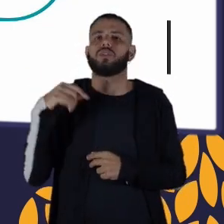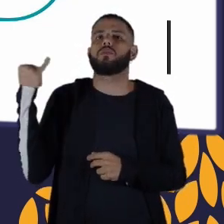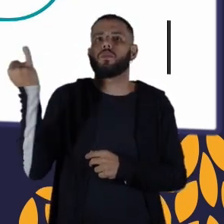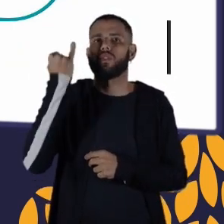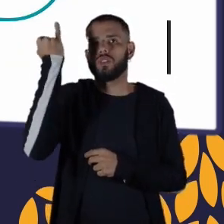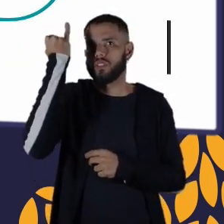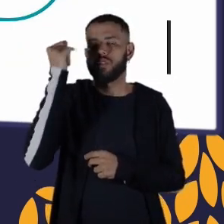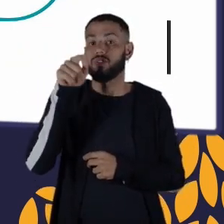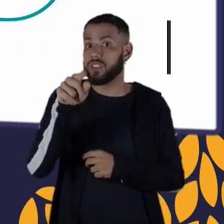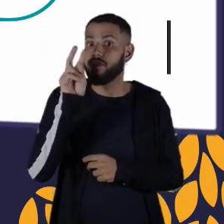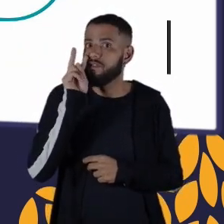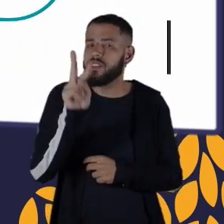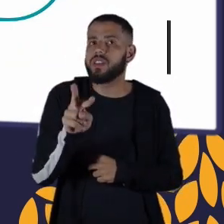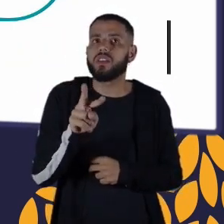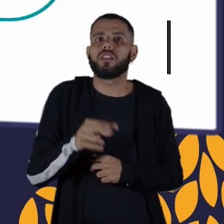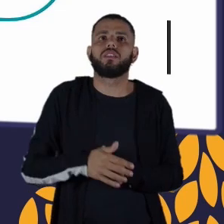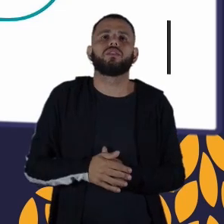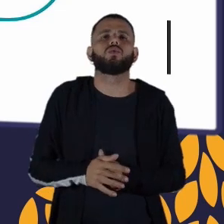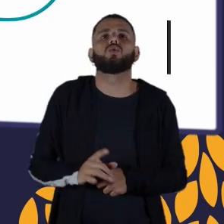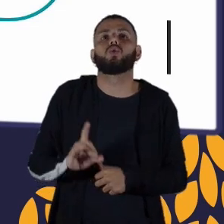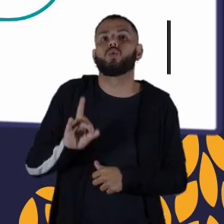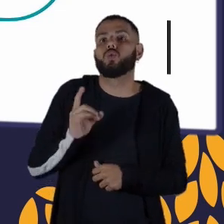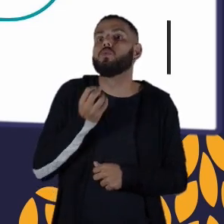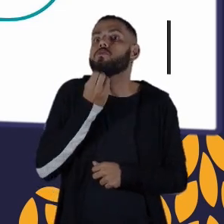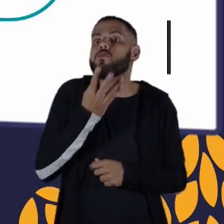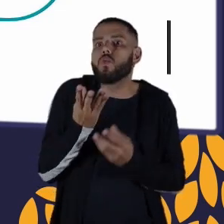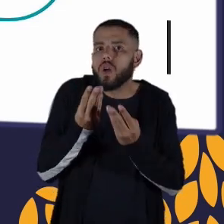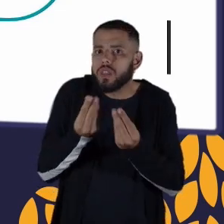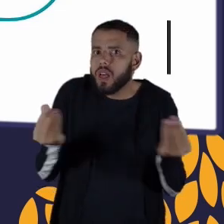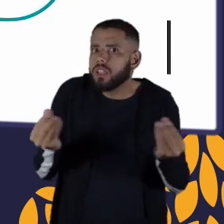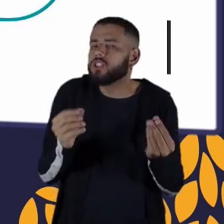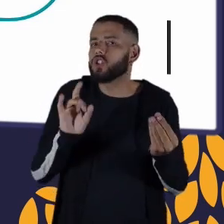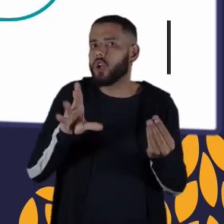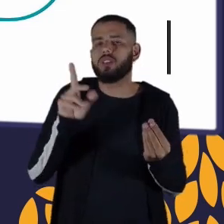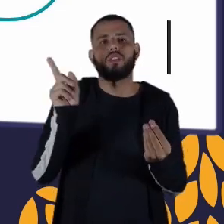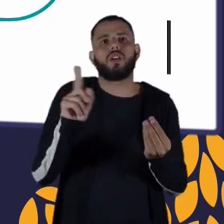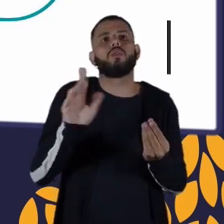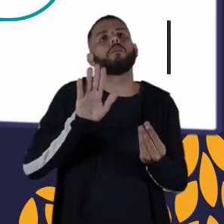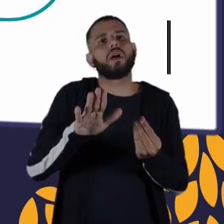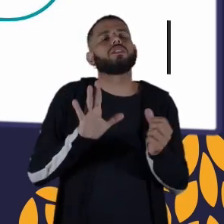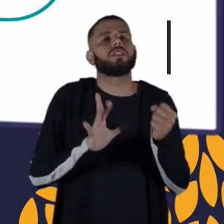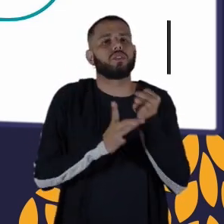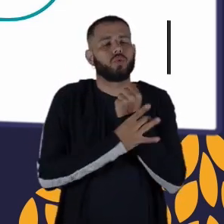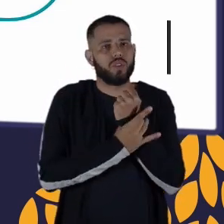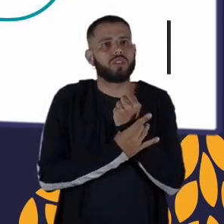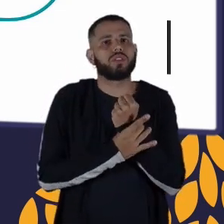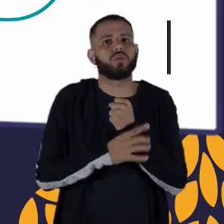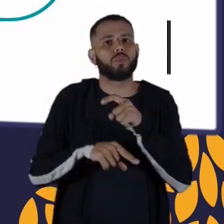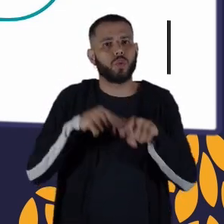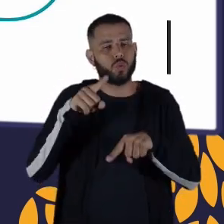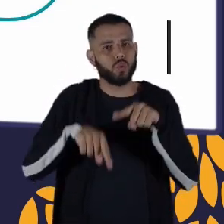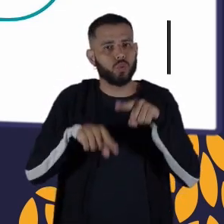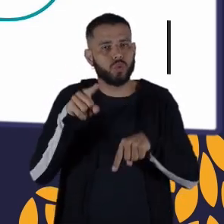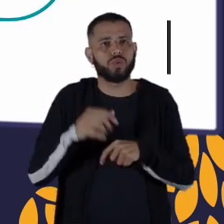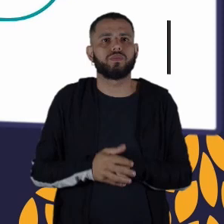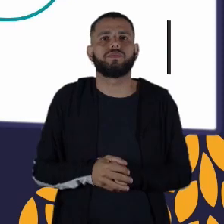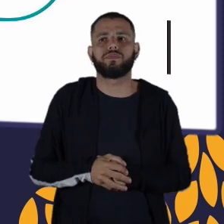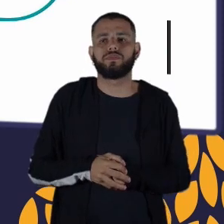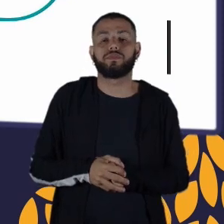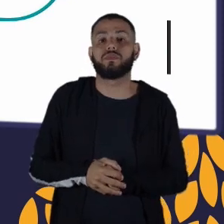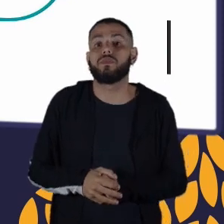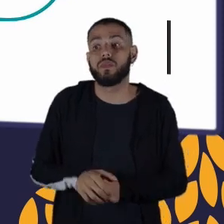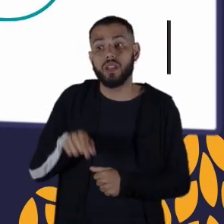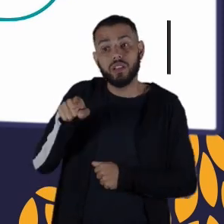você vai ver não somente eficácia, mas também segurança do produto. É certo que os efeitos adversos